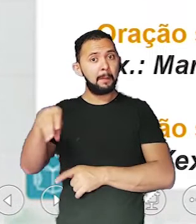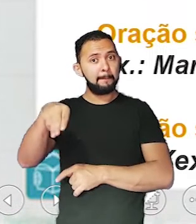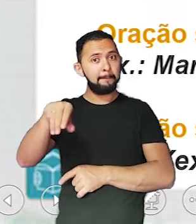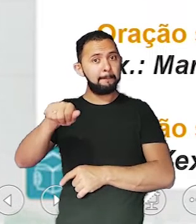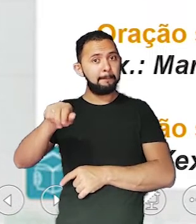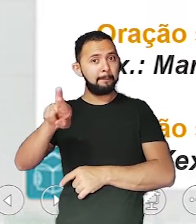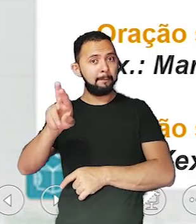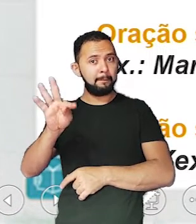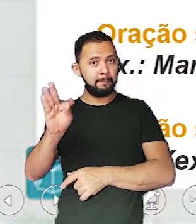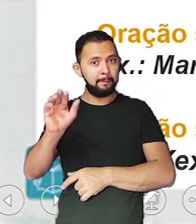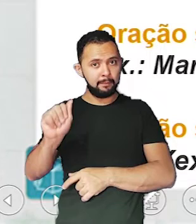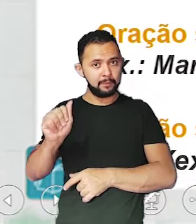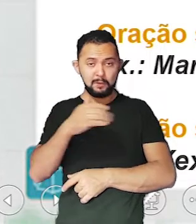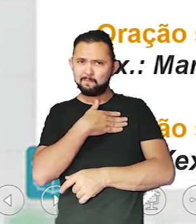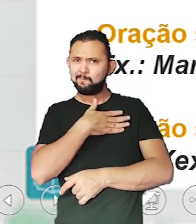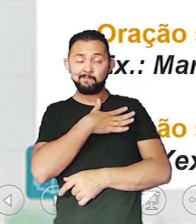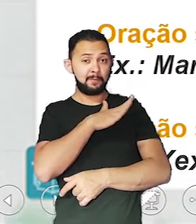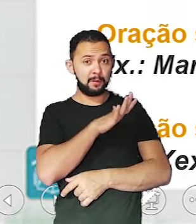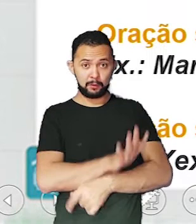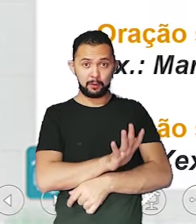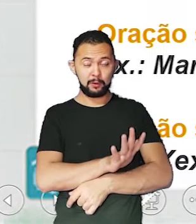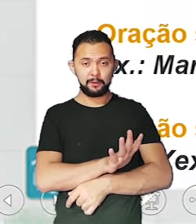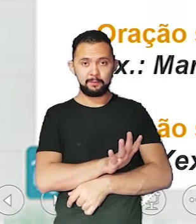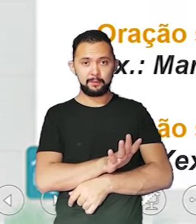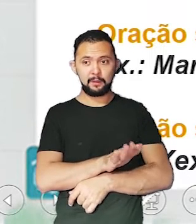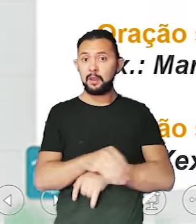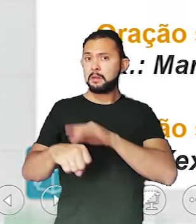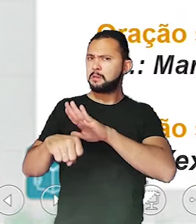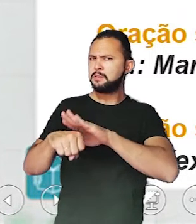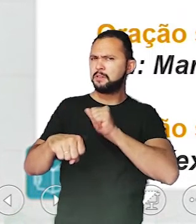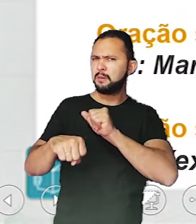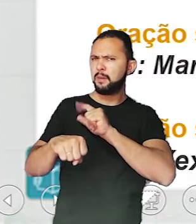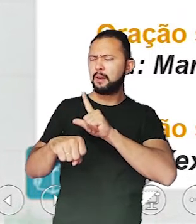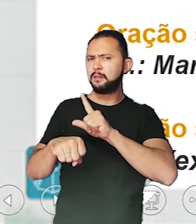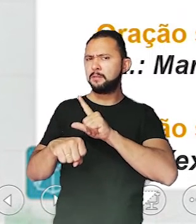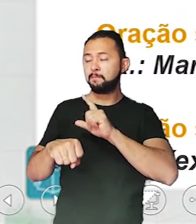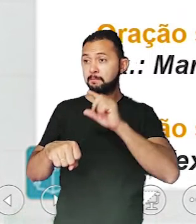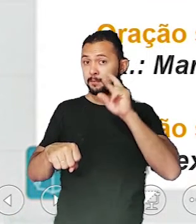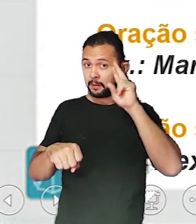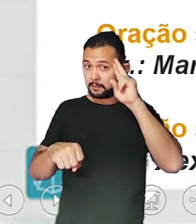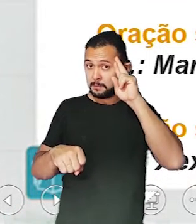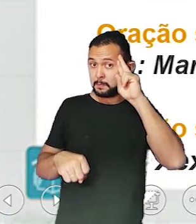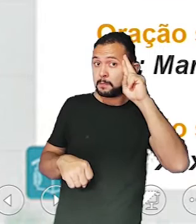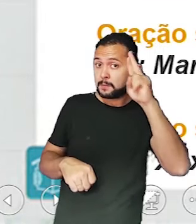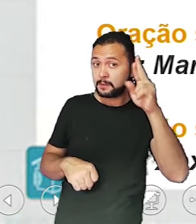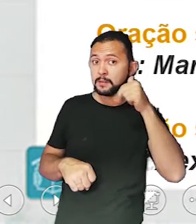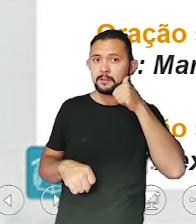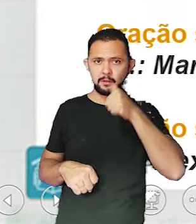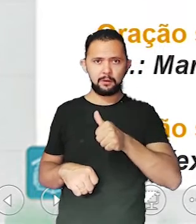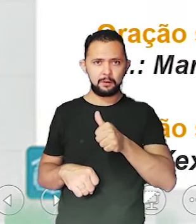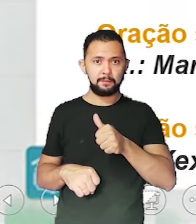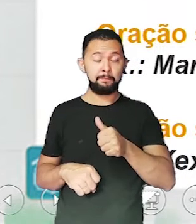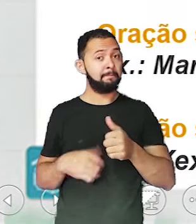nosso sujeito. Não gosta, esse gosta aqui é o verbo, ok? De que a chamem de